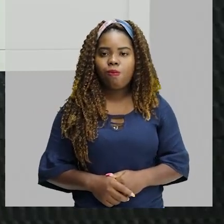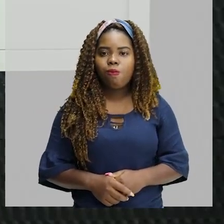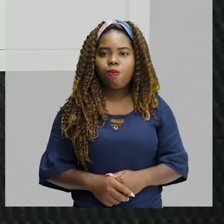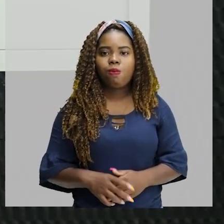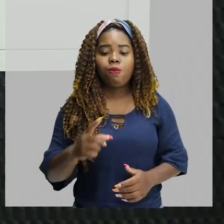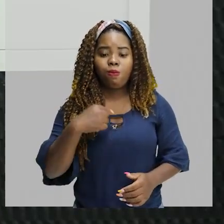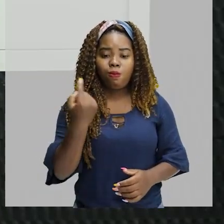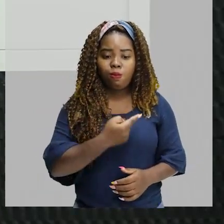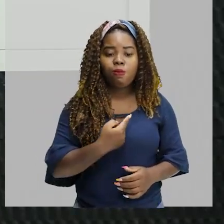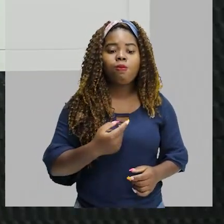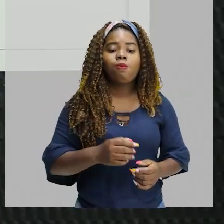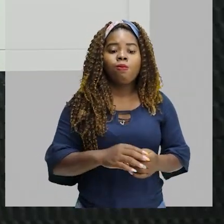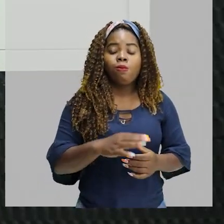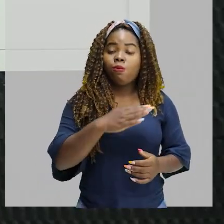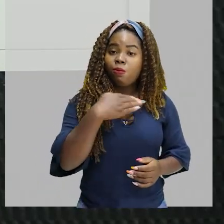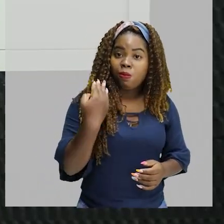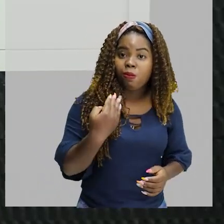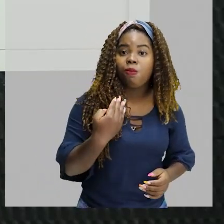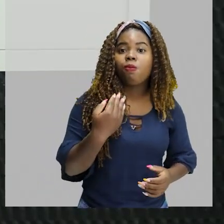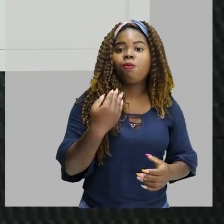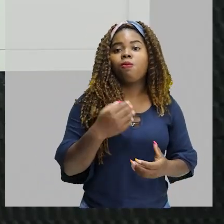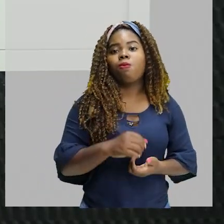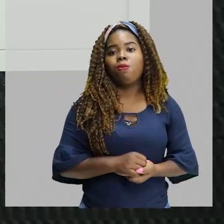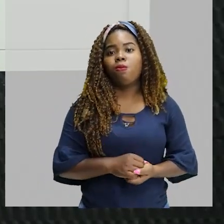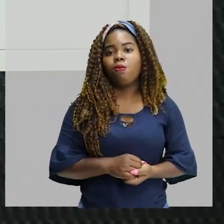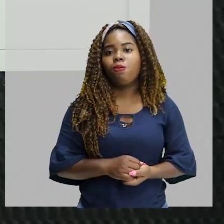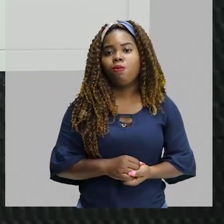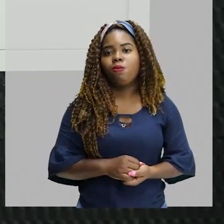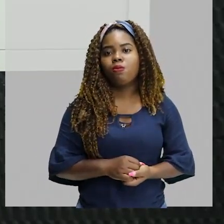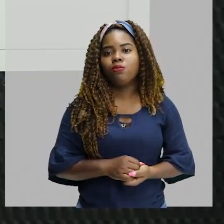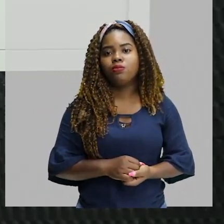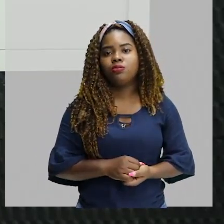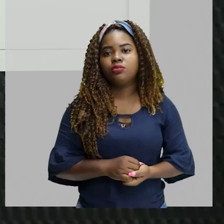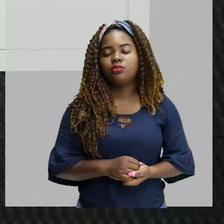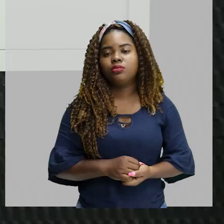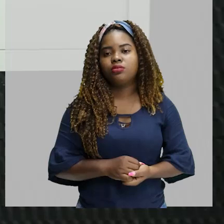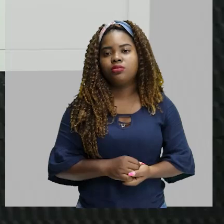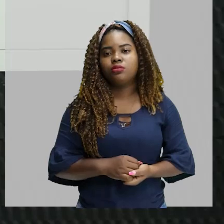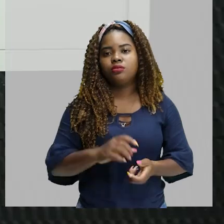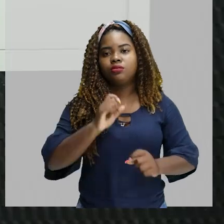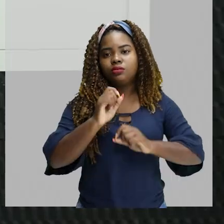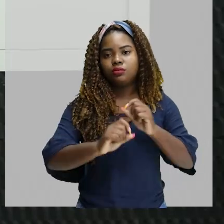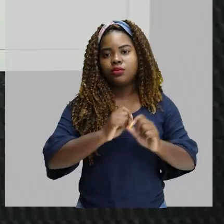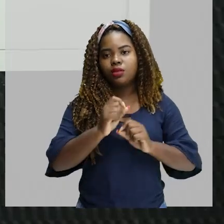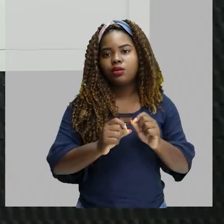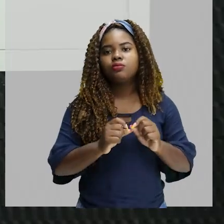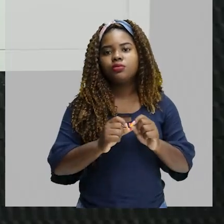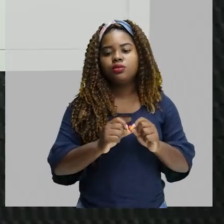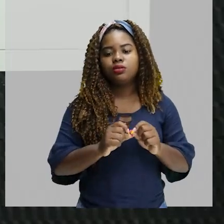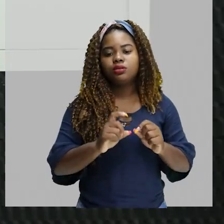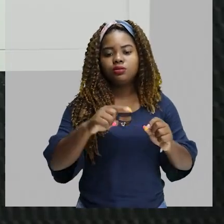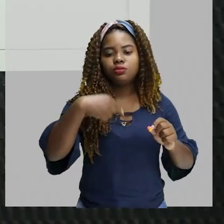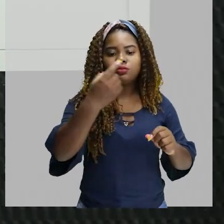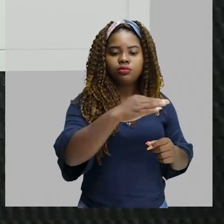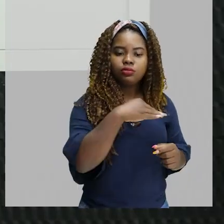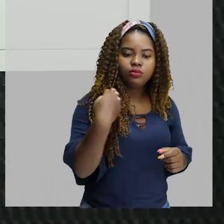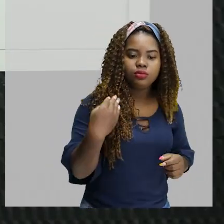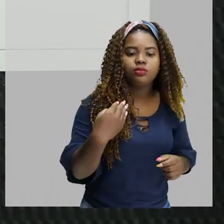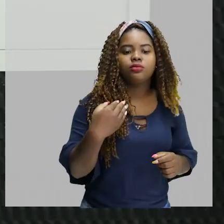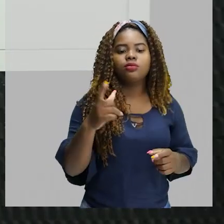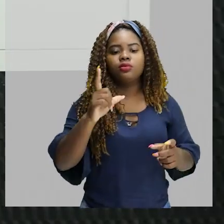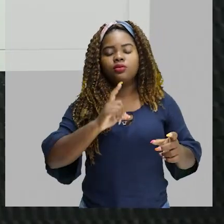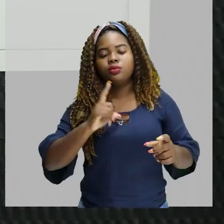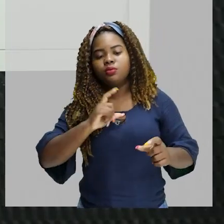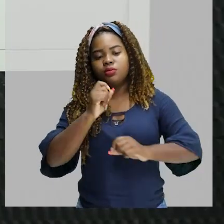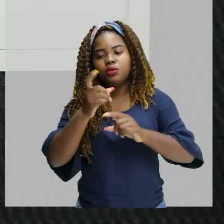seres mortais, à presença divina, à presença do nosso bom Deus.